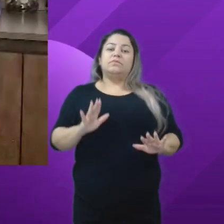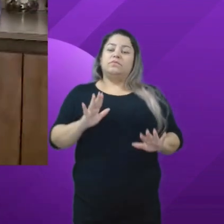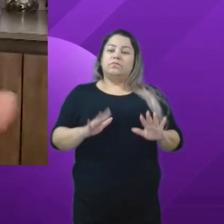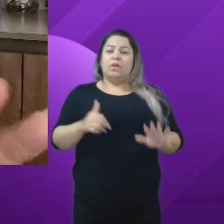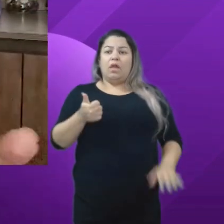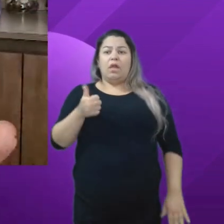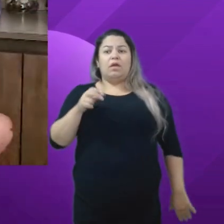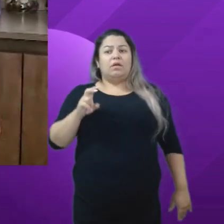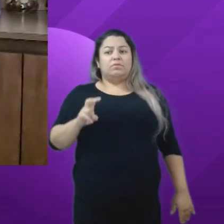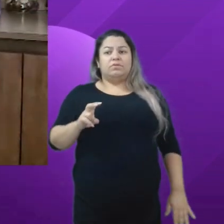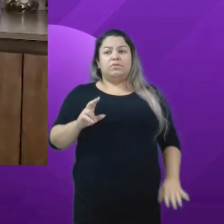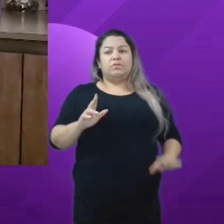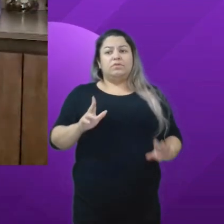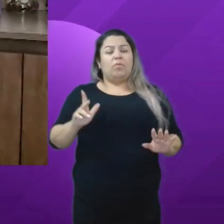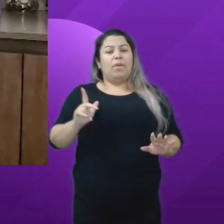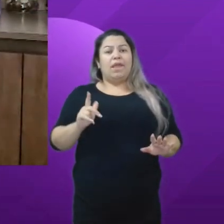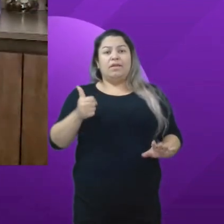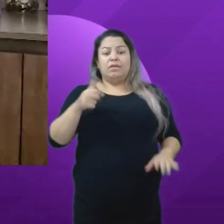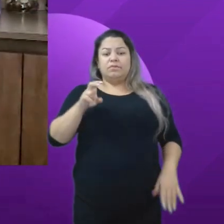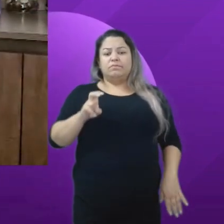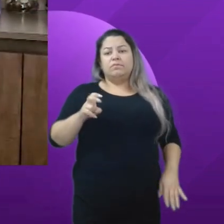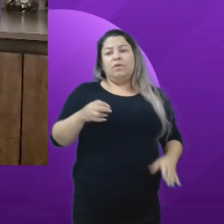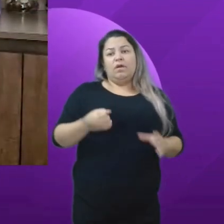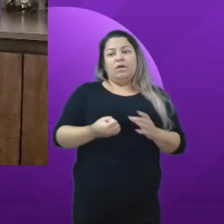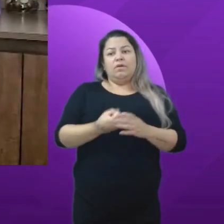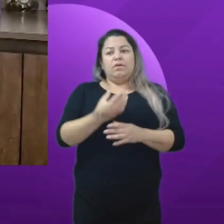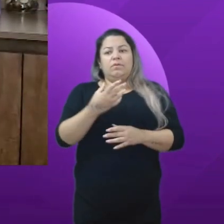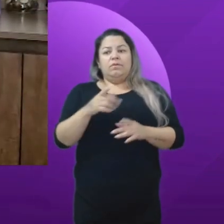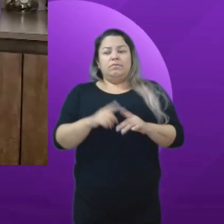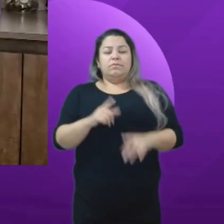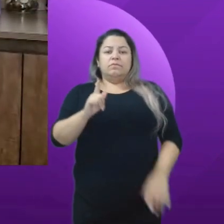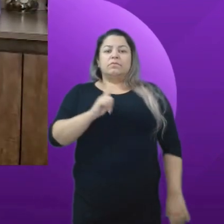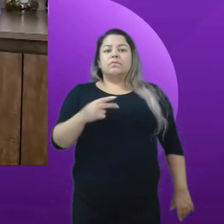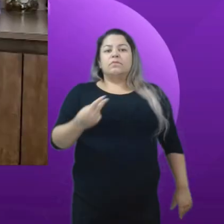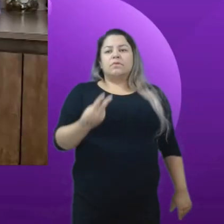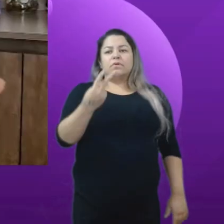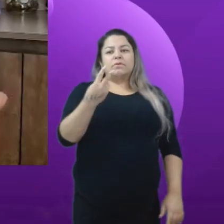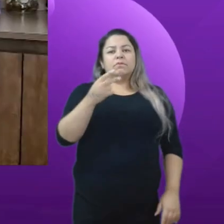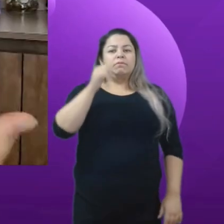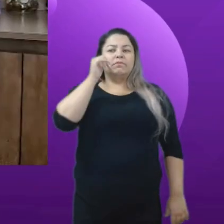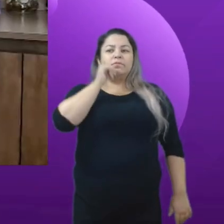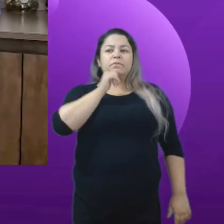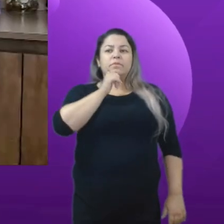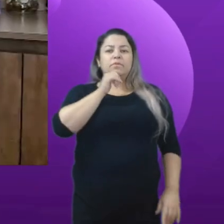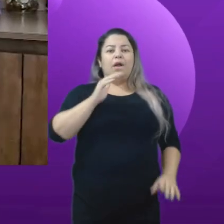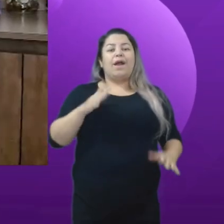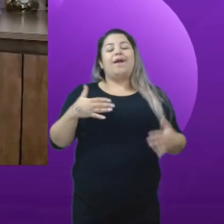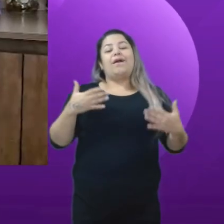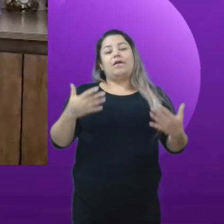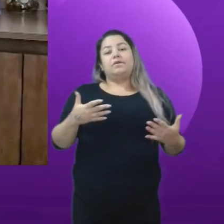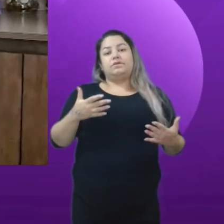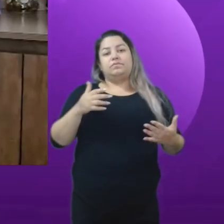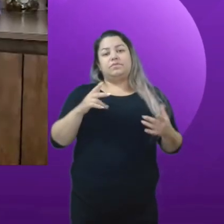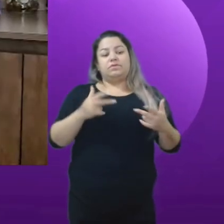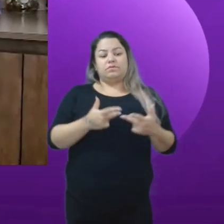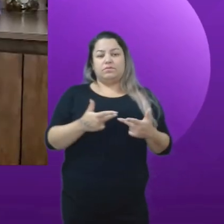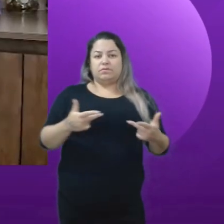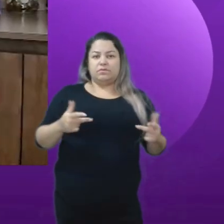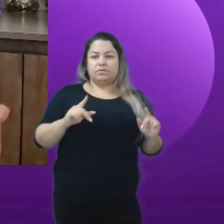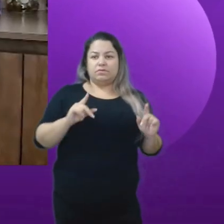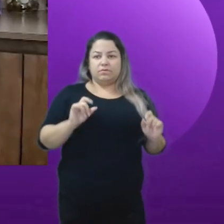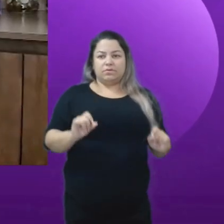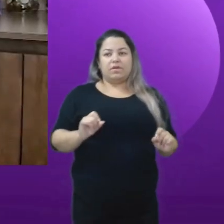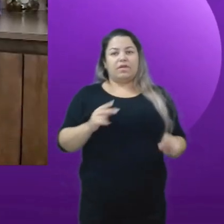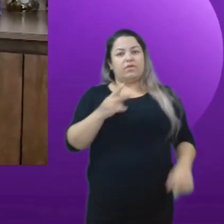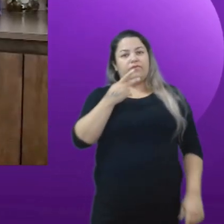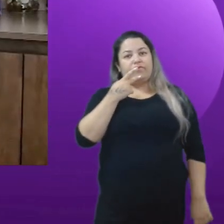menos, autores. Dentre eles só tem 2 mulheres. E aí uma das coisas que a gente fala,